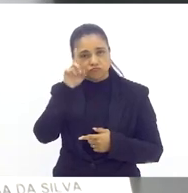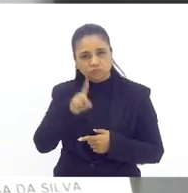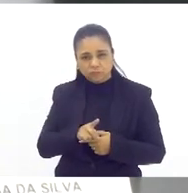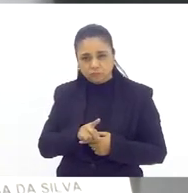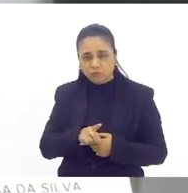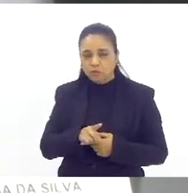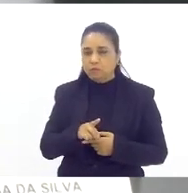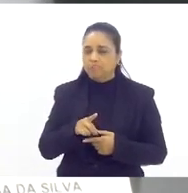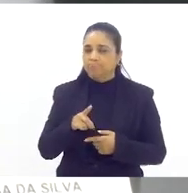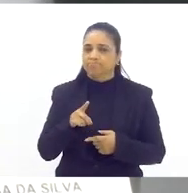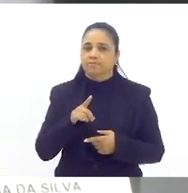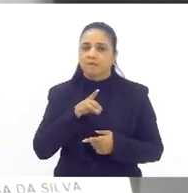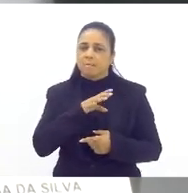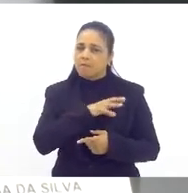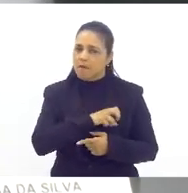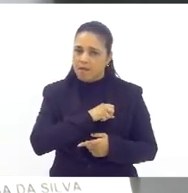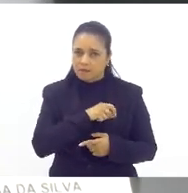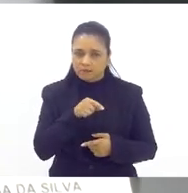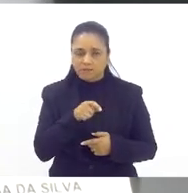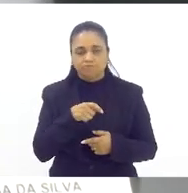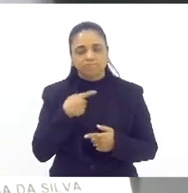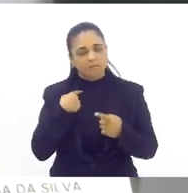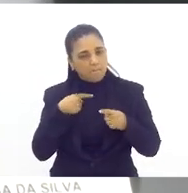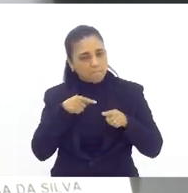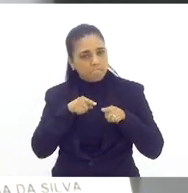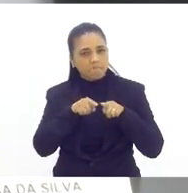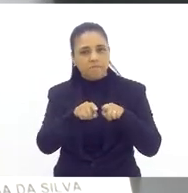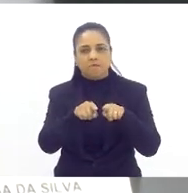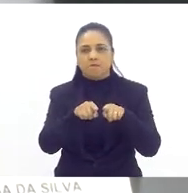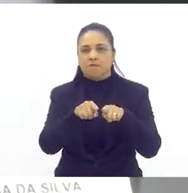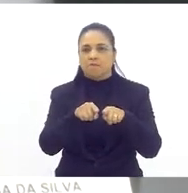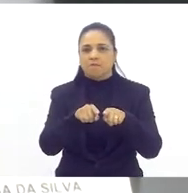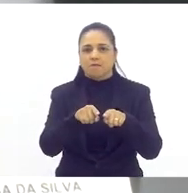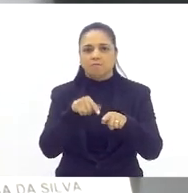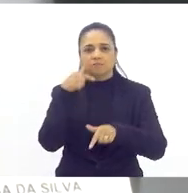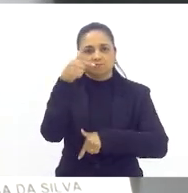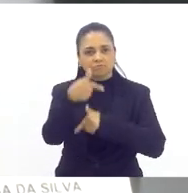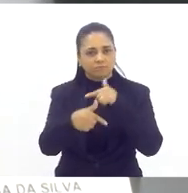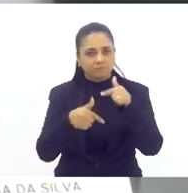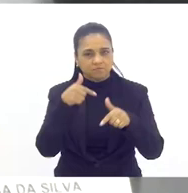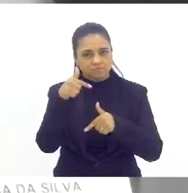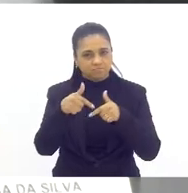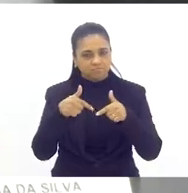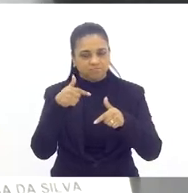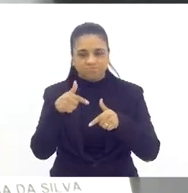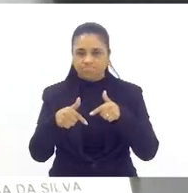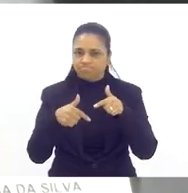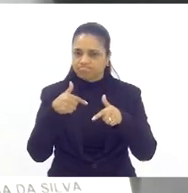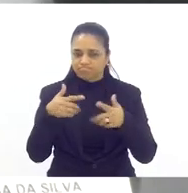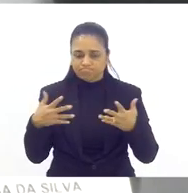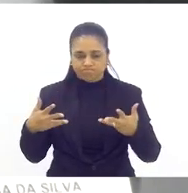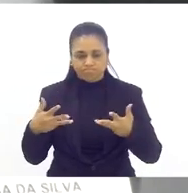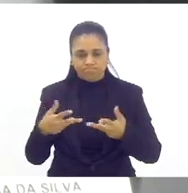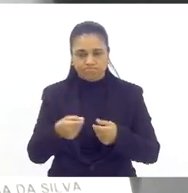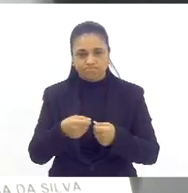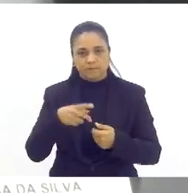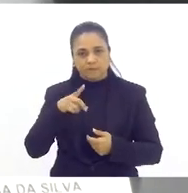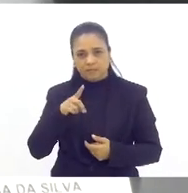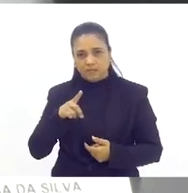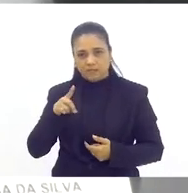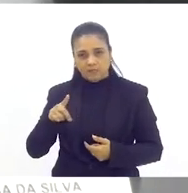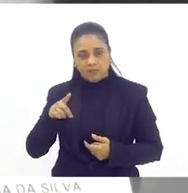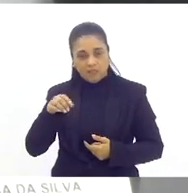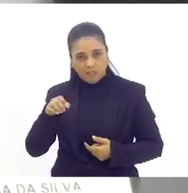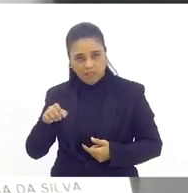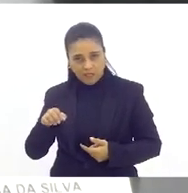querida uma pessoa ímpar né que tem aí um trabalho exemplar a frente da dde que ajuda muito